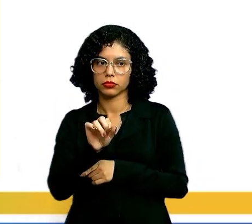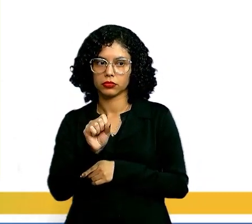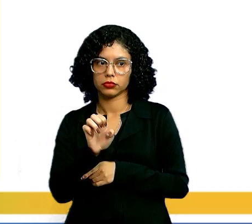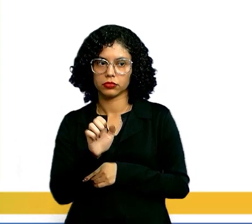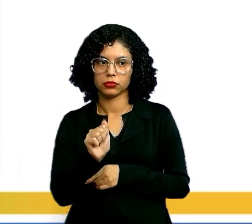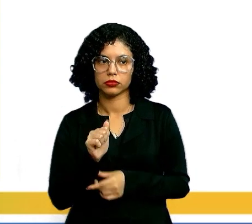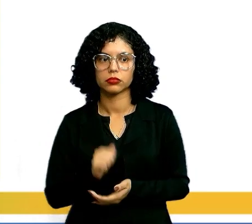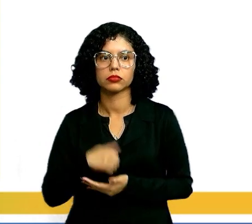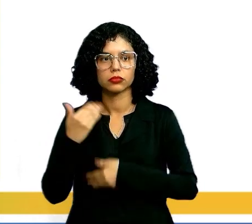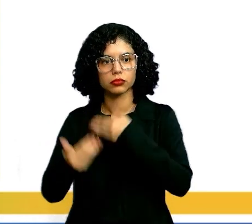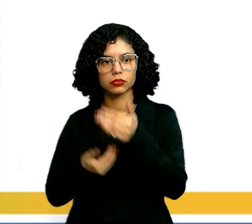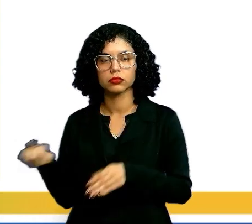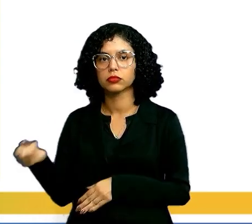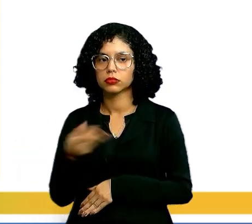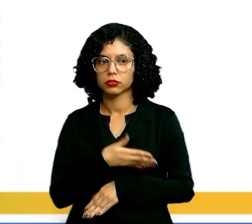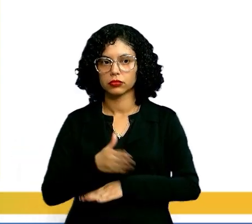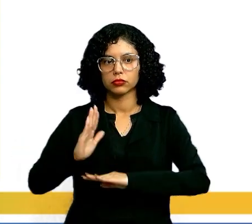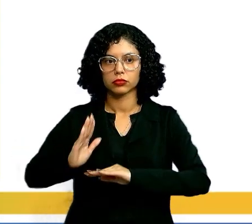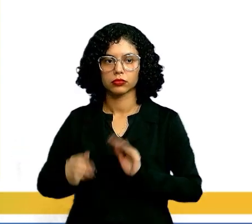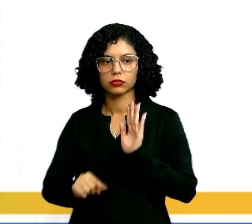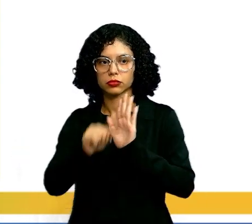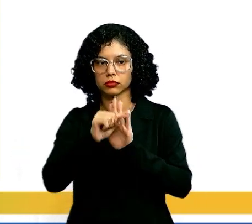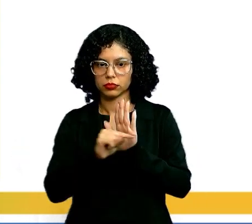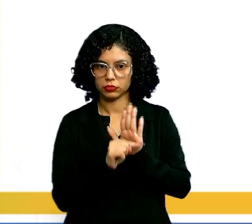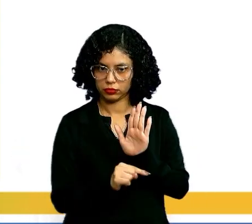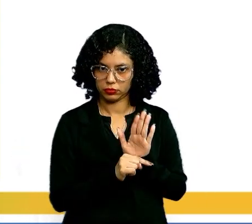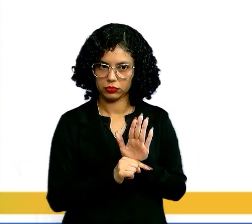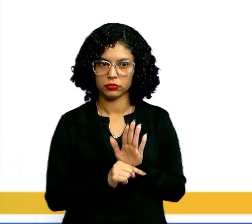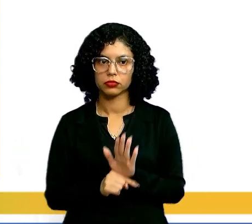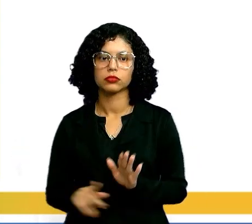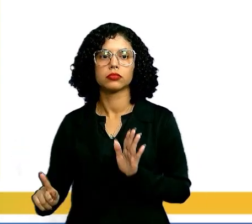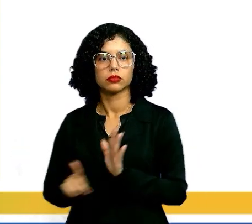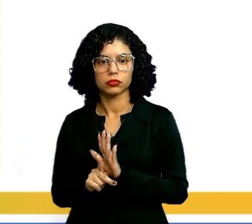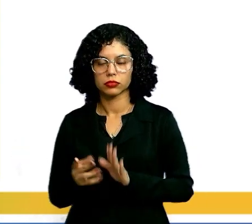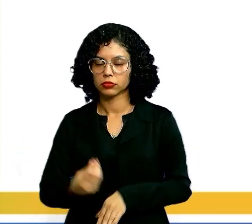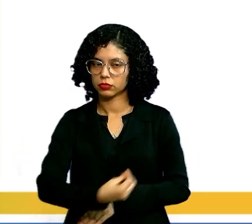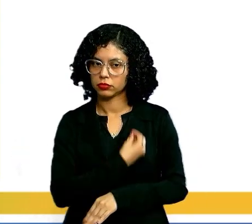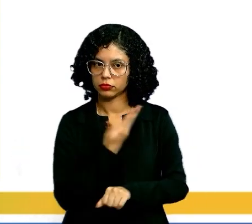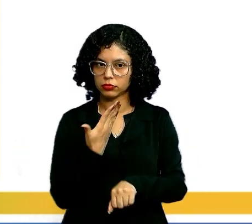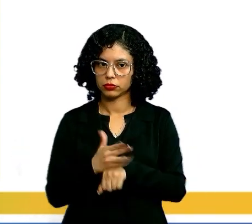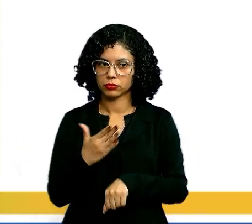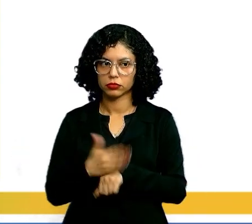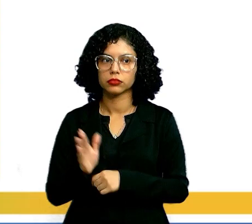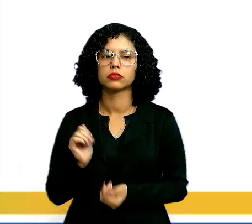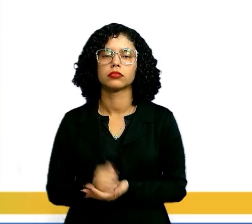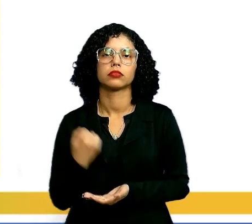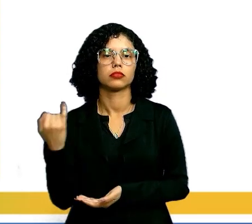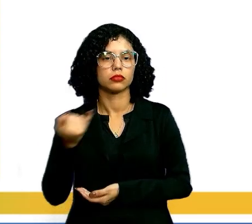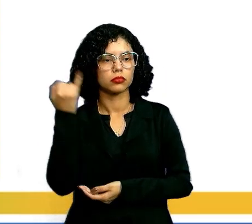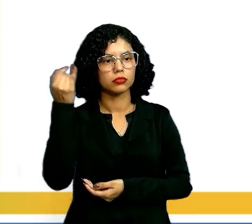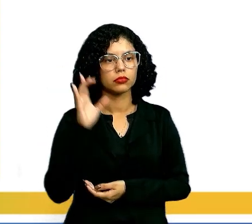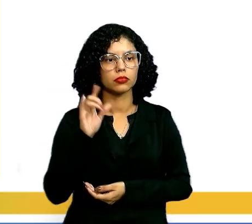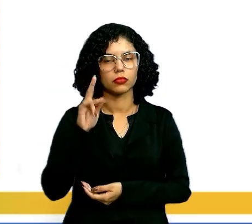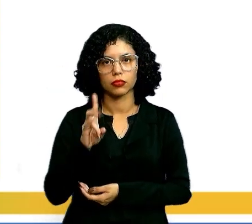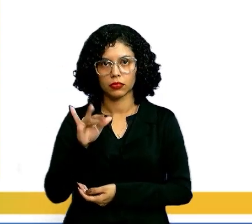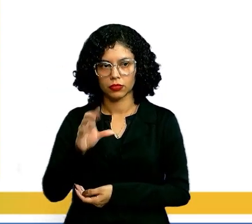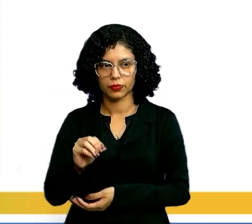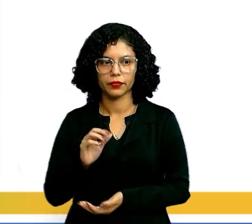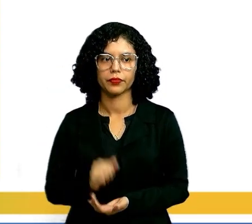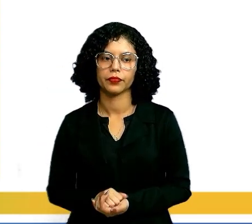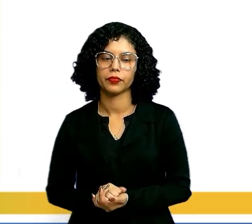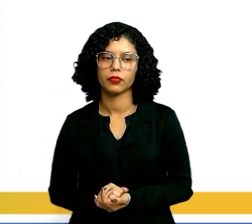Ele desenvolveu um novo modelo de atitudes para a Vida Prática fundando o